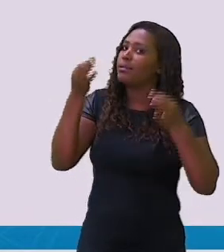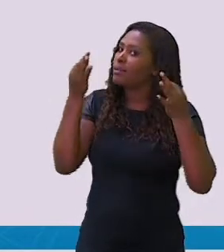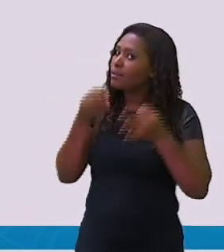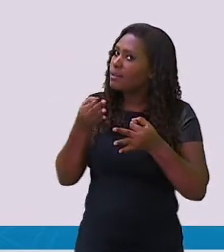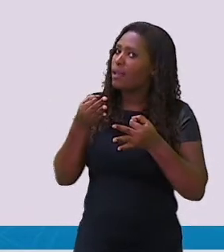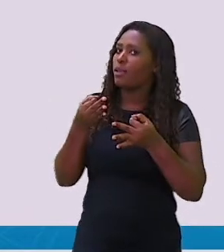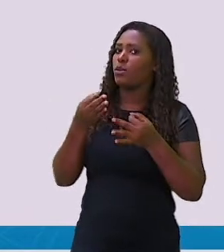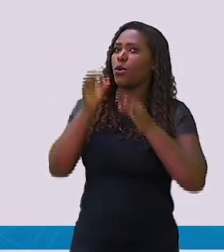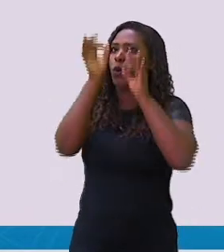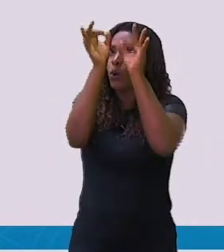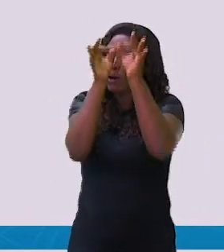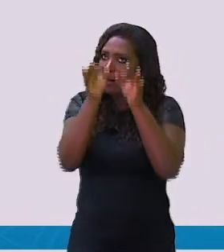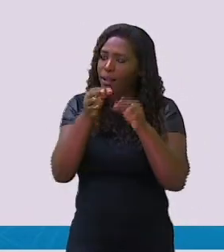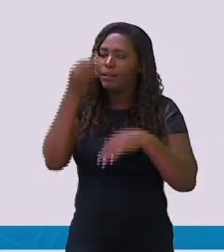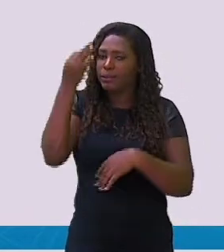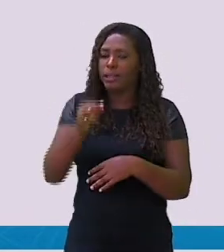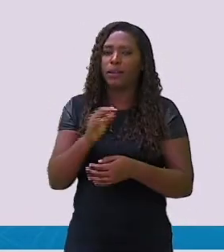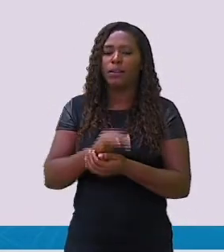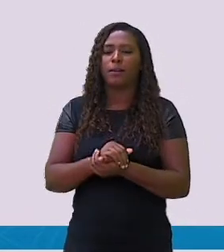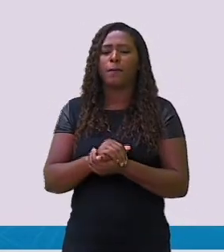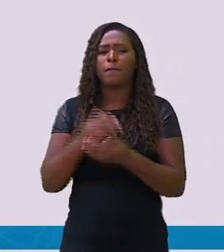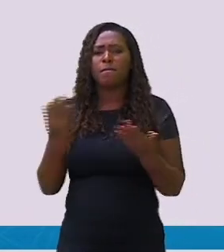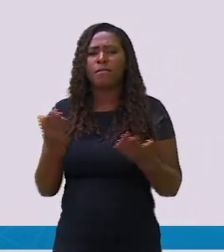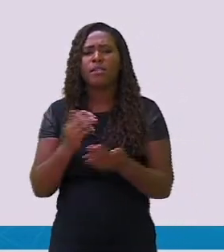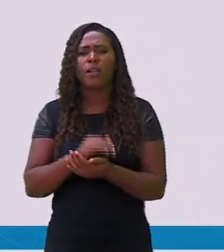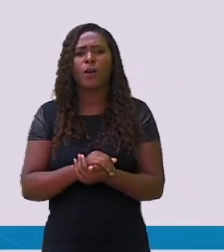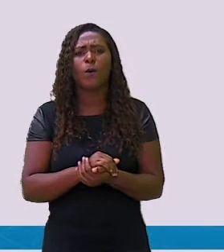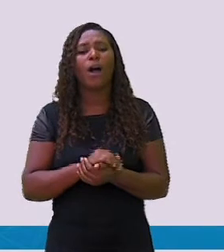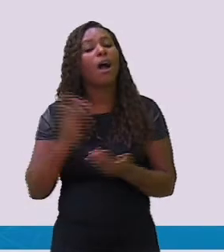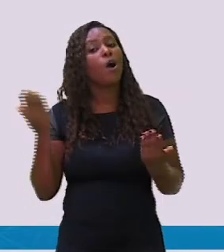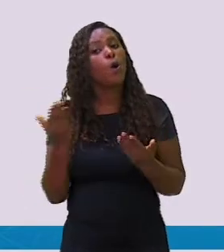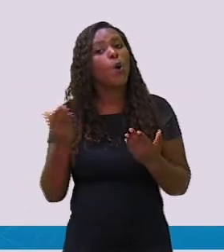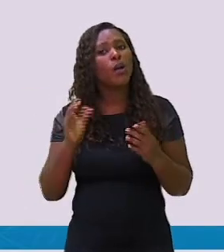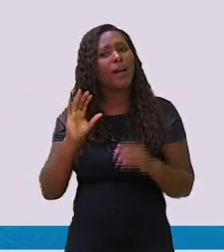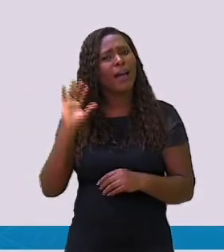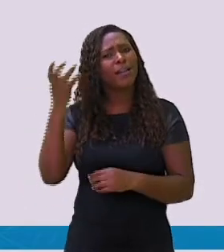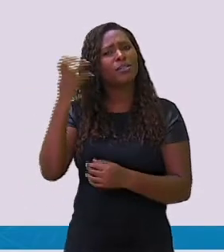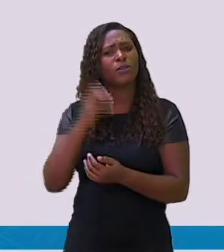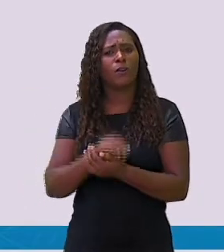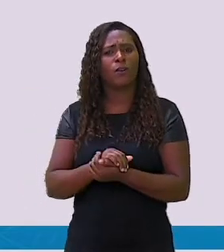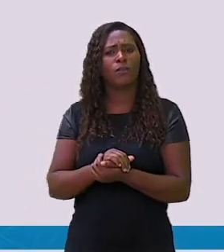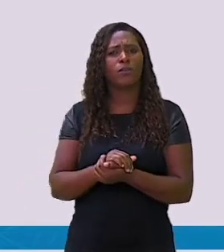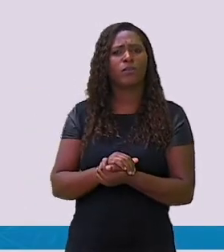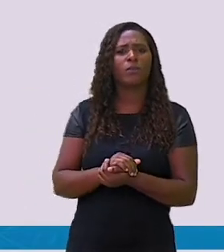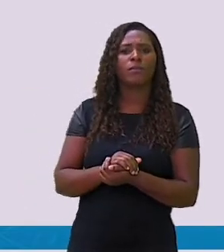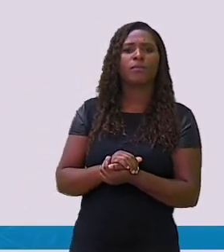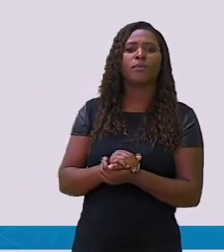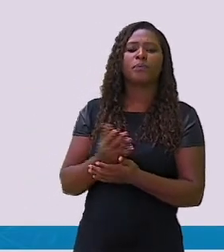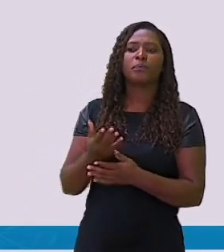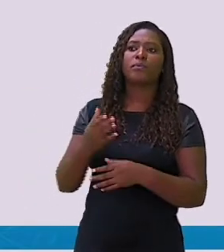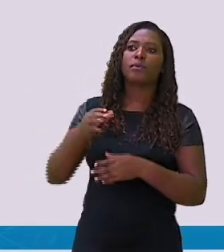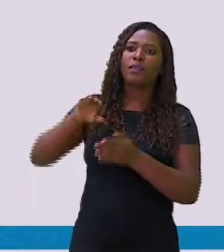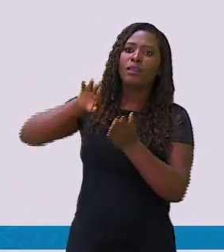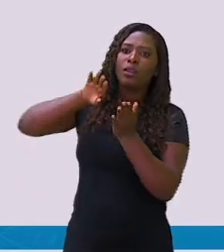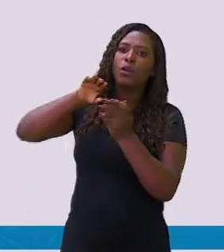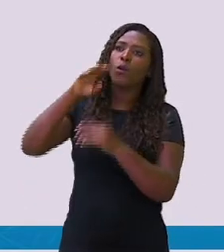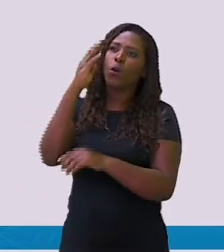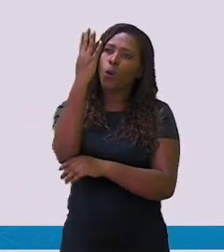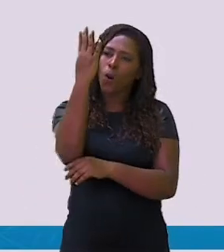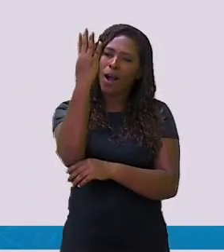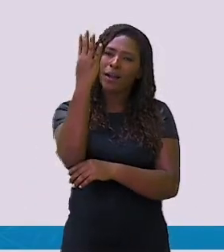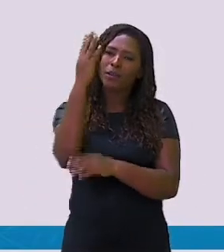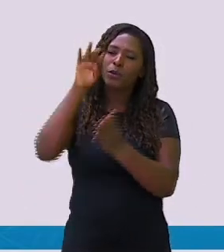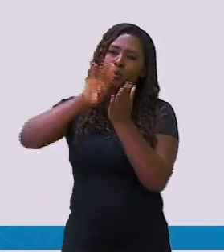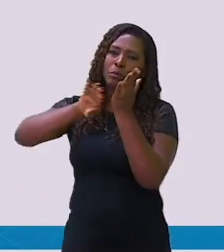de, Então olha agora nós vamos resolver quatro eu não posso tirar festa um